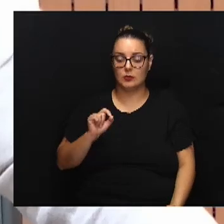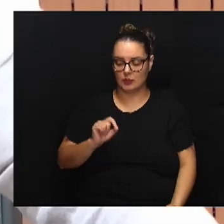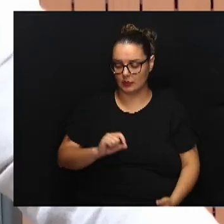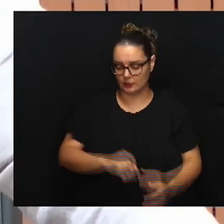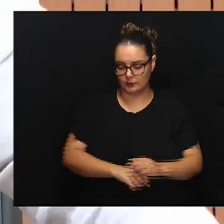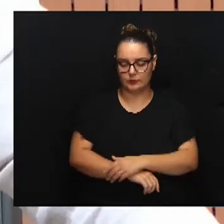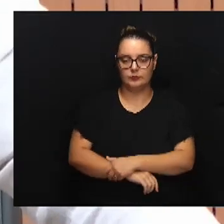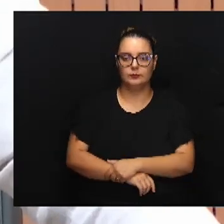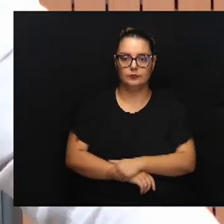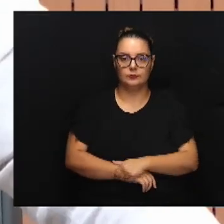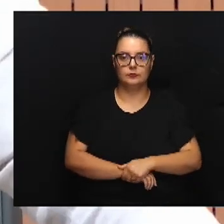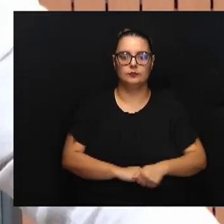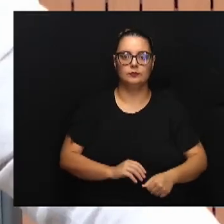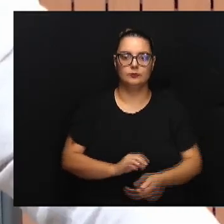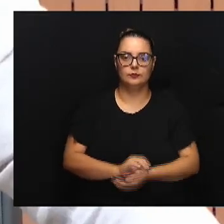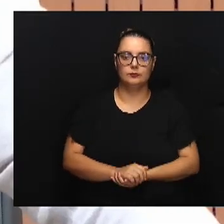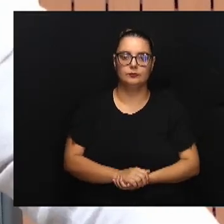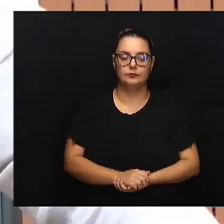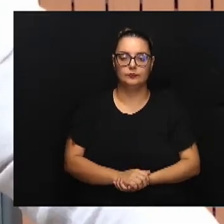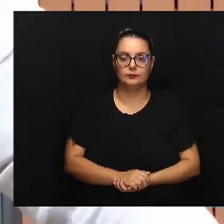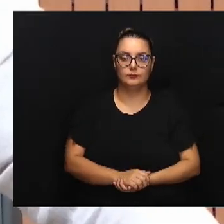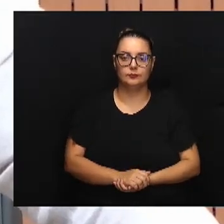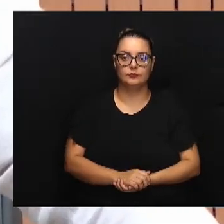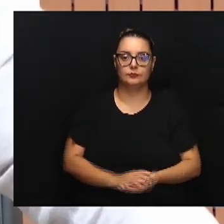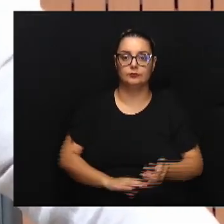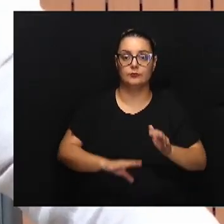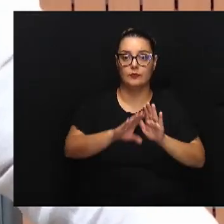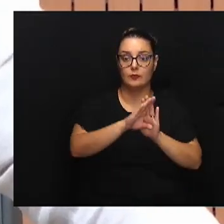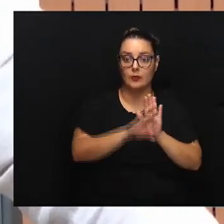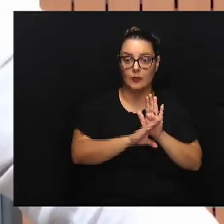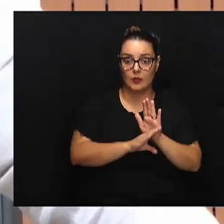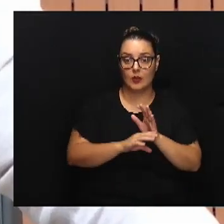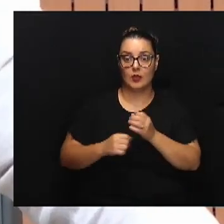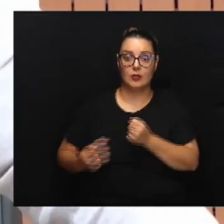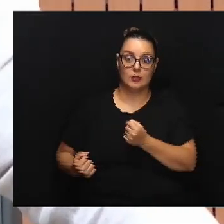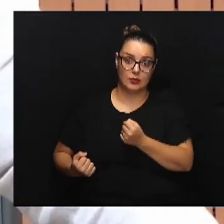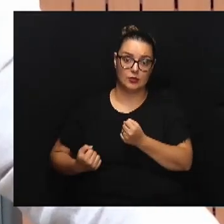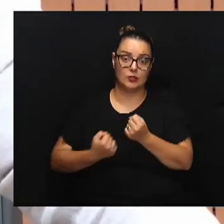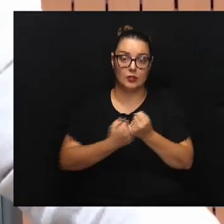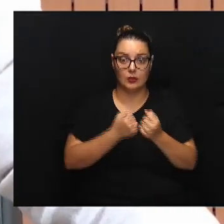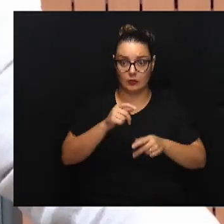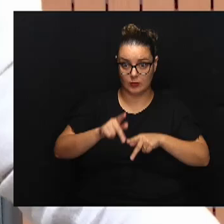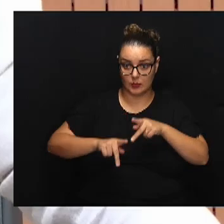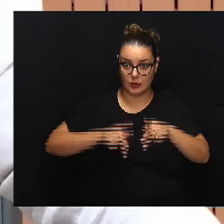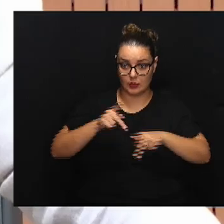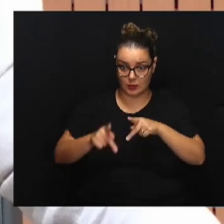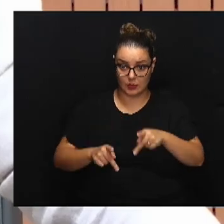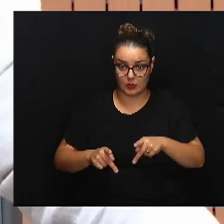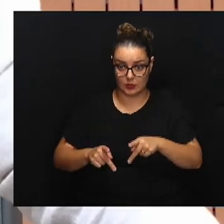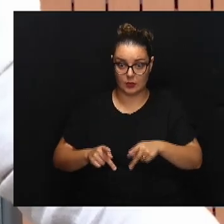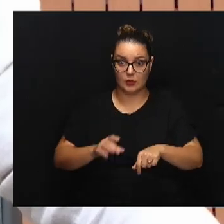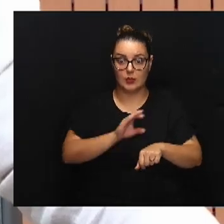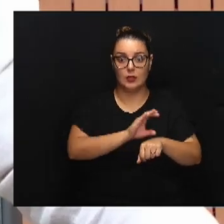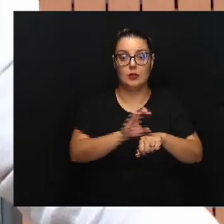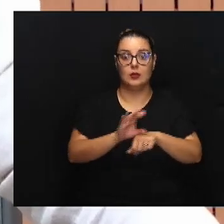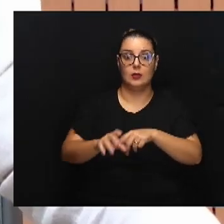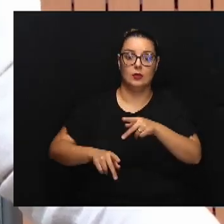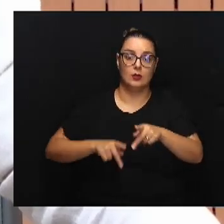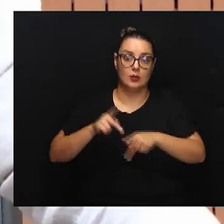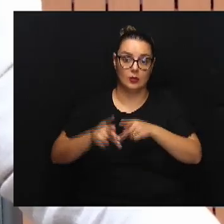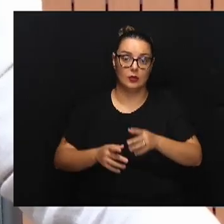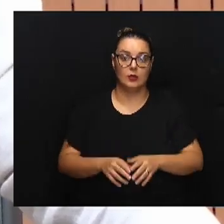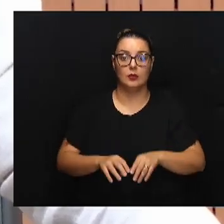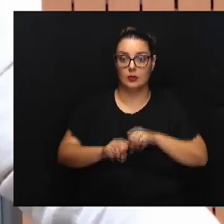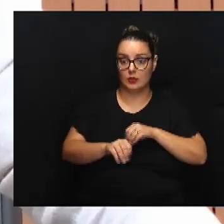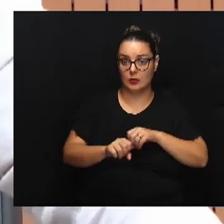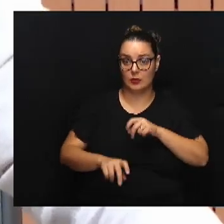temos um programa de apoio popular, de apoio a cursinhos populares,